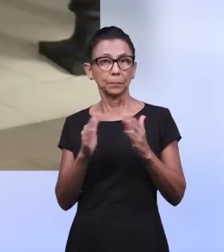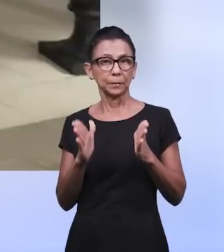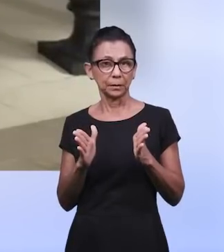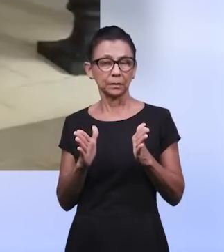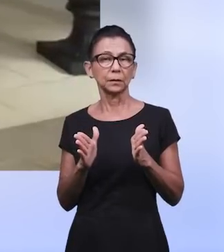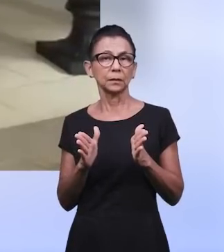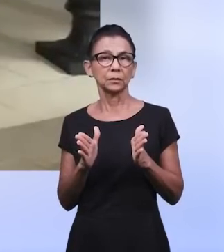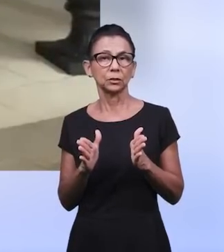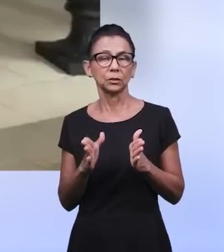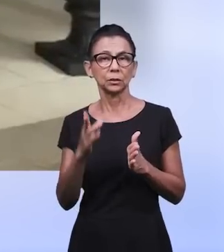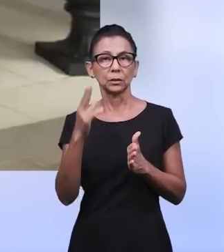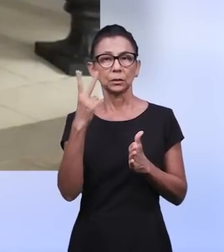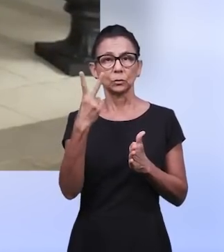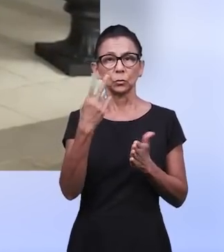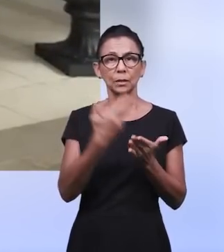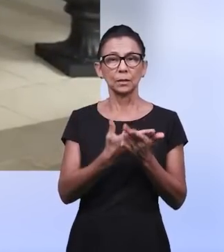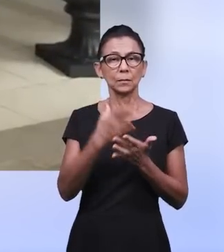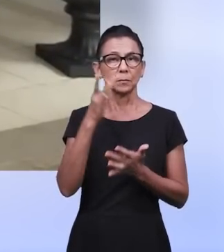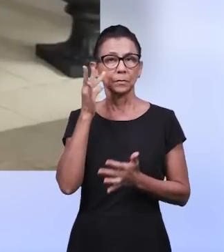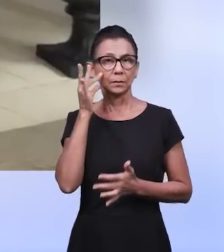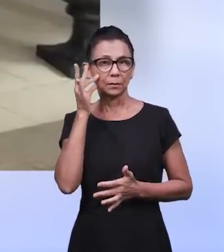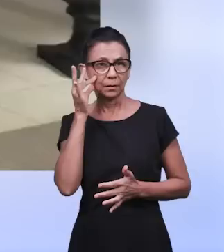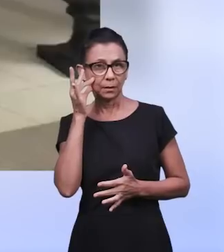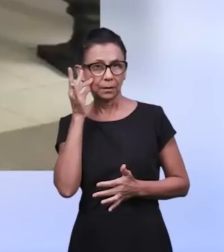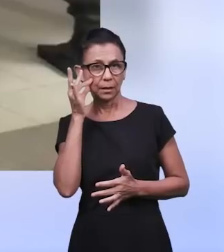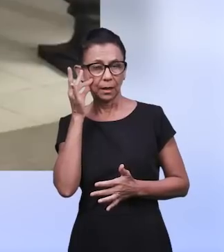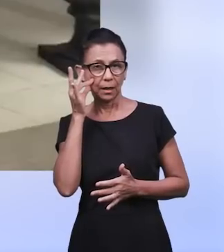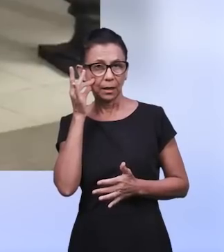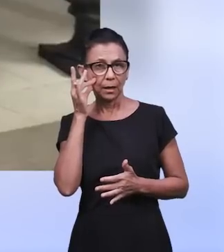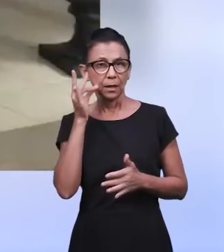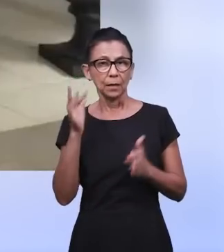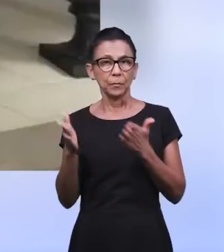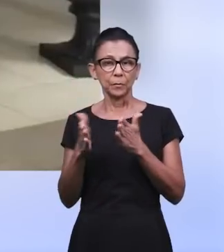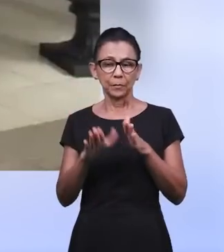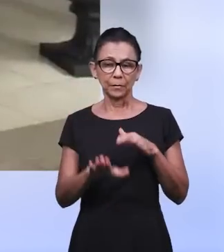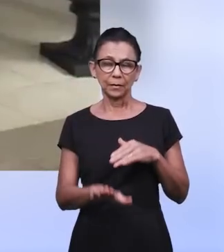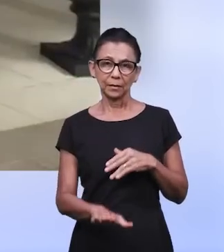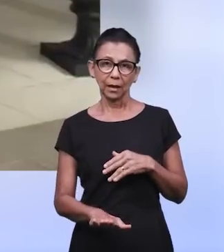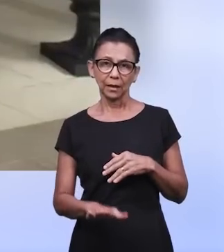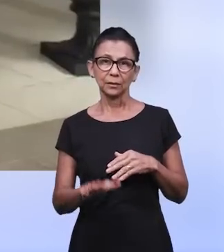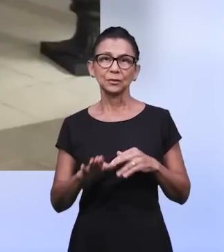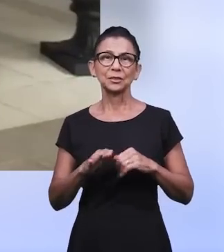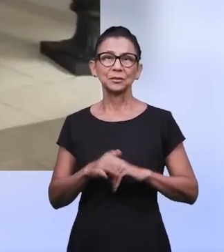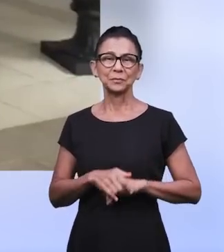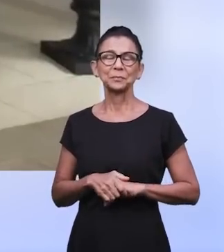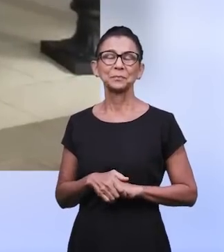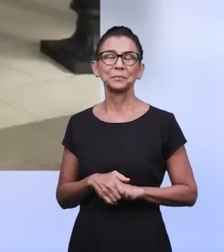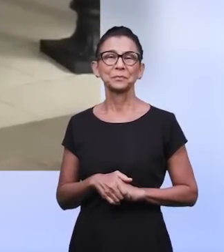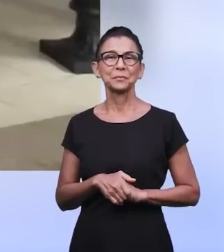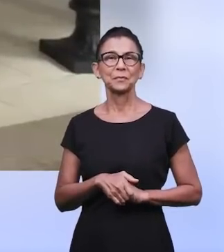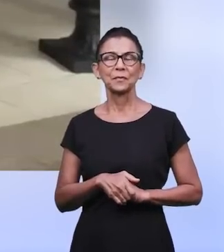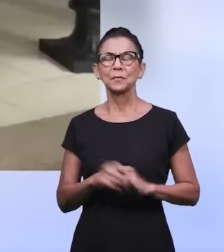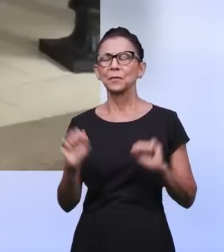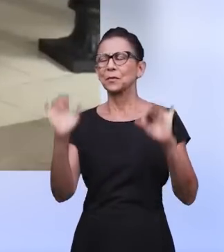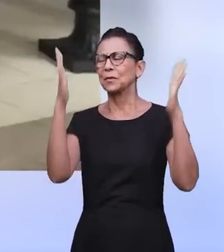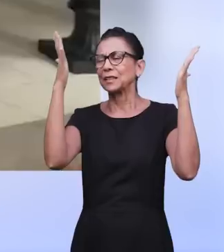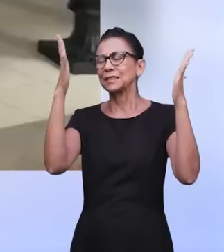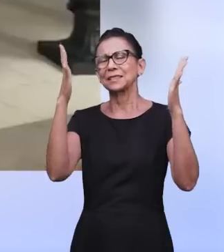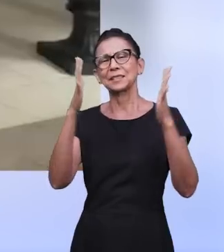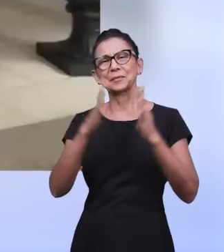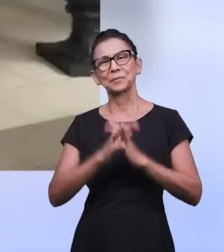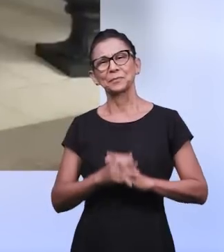principiantes, tivemos 2 aulas presenciais e na parte da tarde as aulas vindas do Brasil. Foi uma